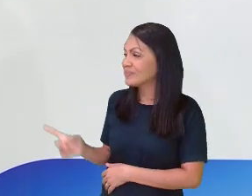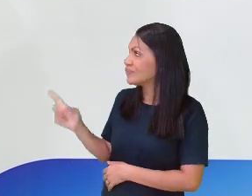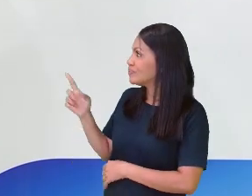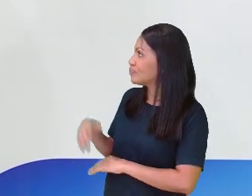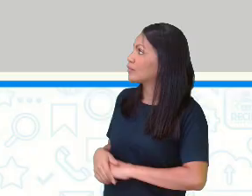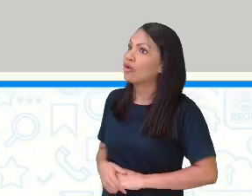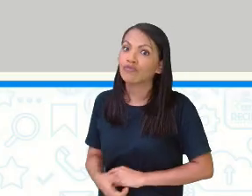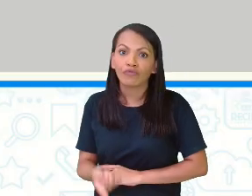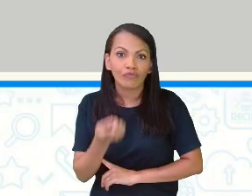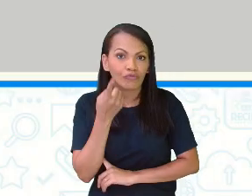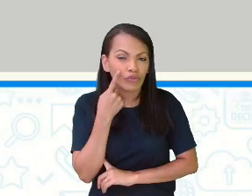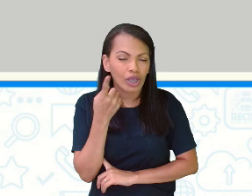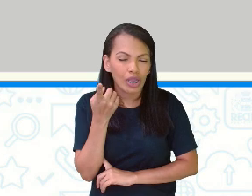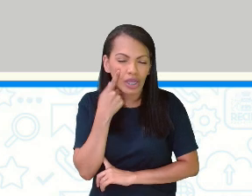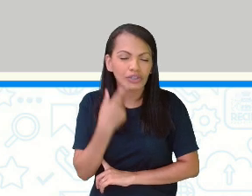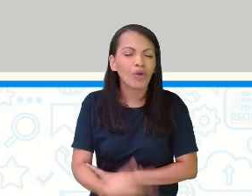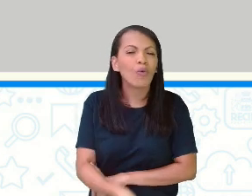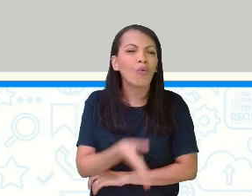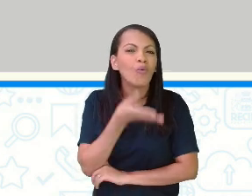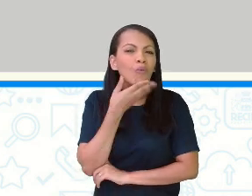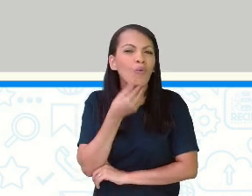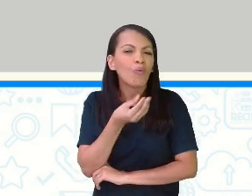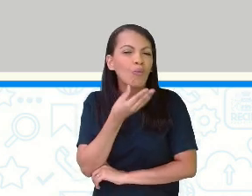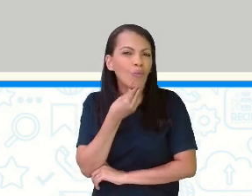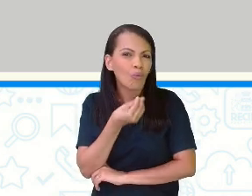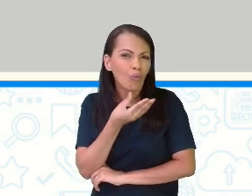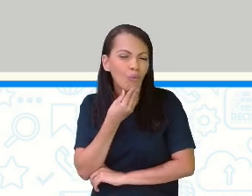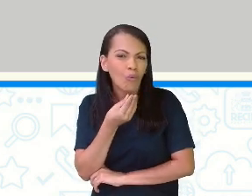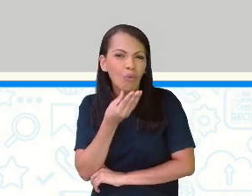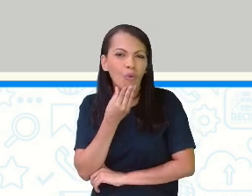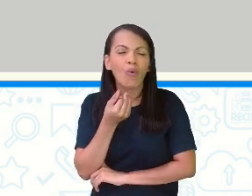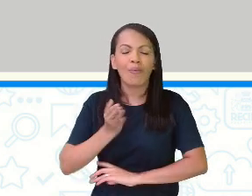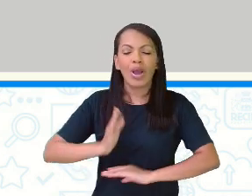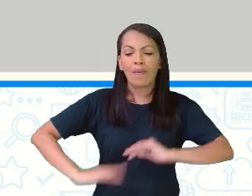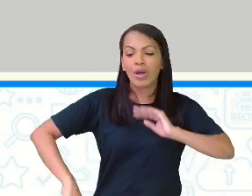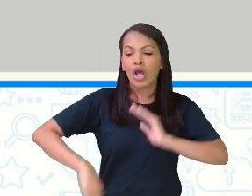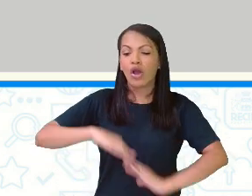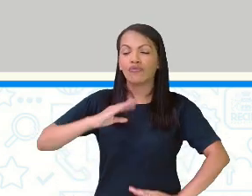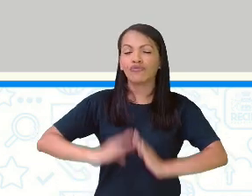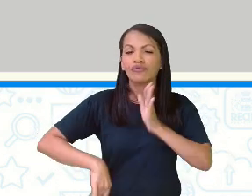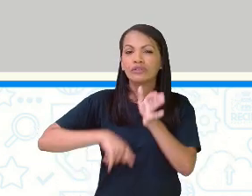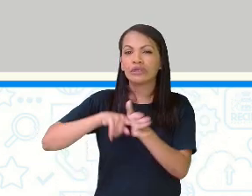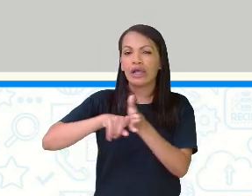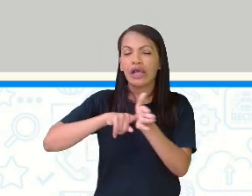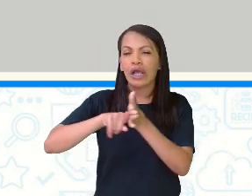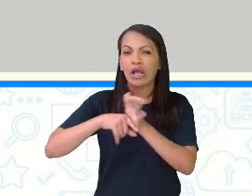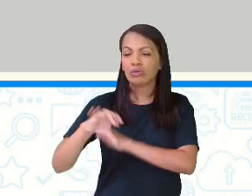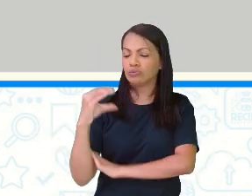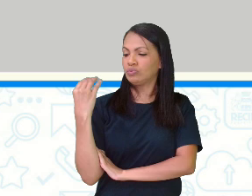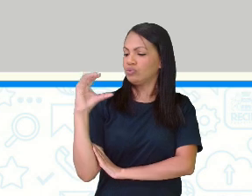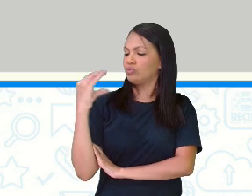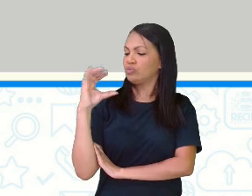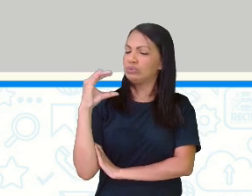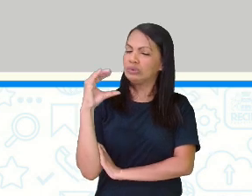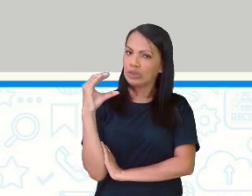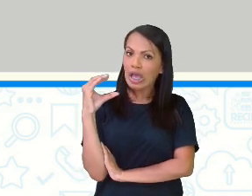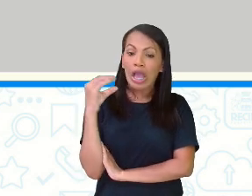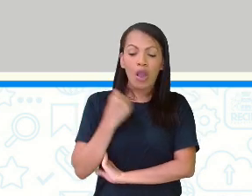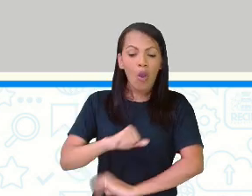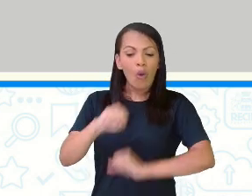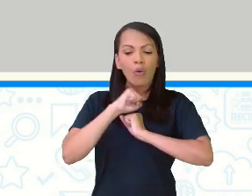esse rapaz aí com cara de cientista está correndo provavelmente para o laboratório para que a gente